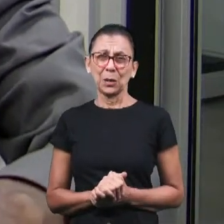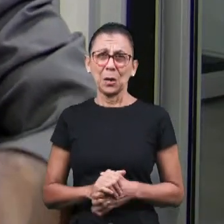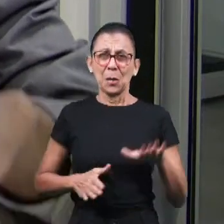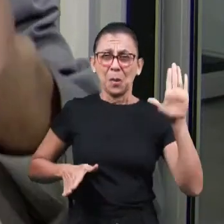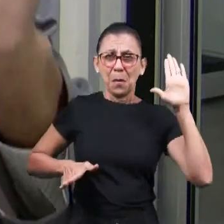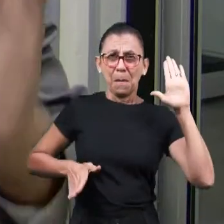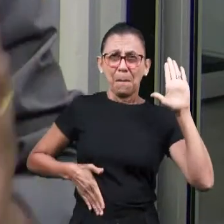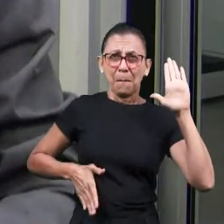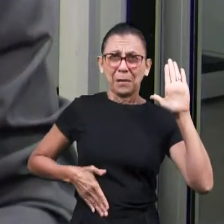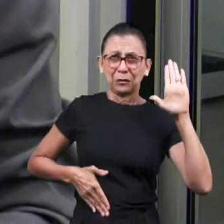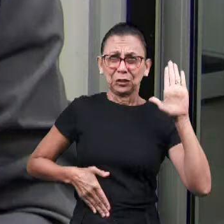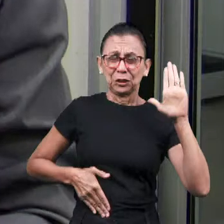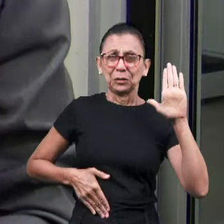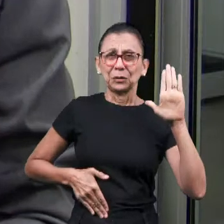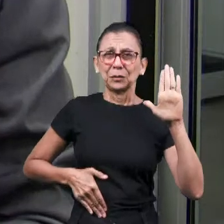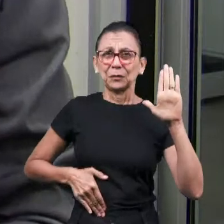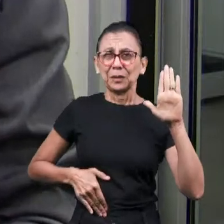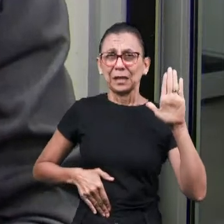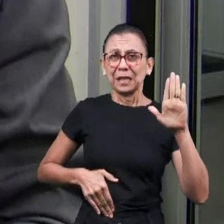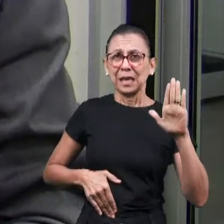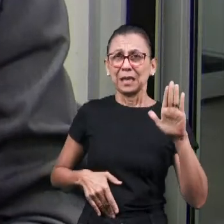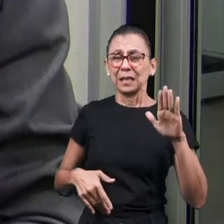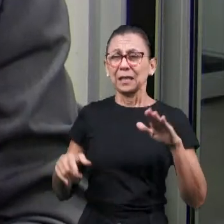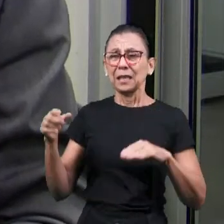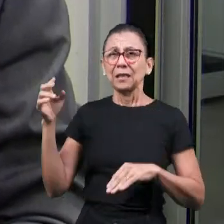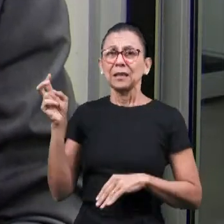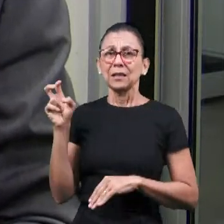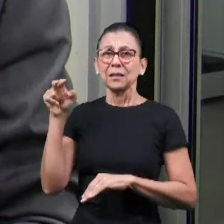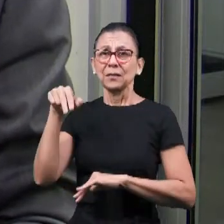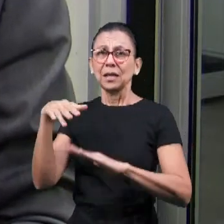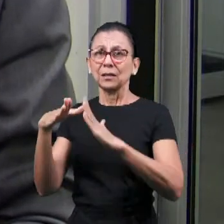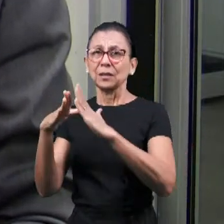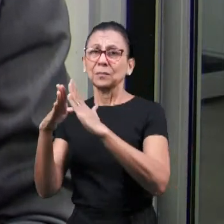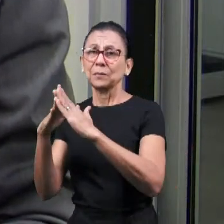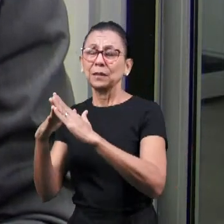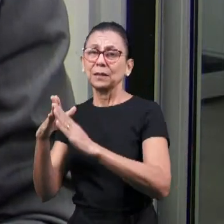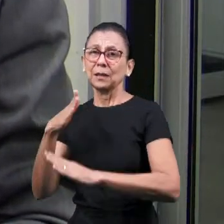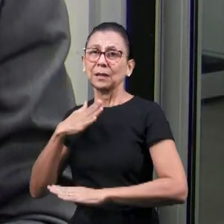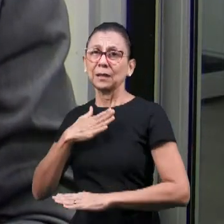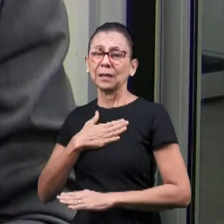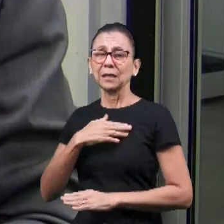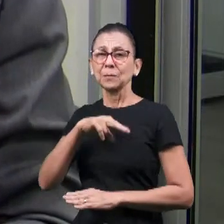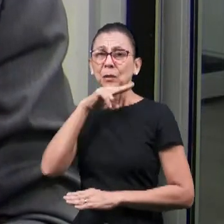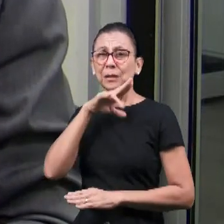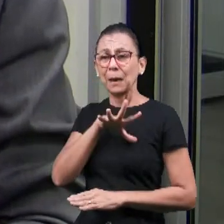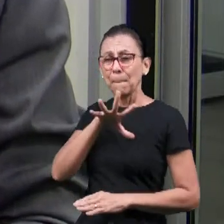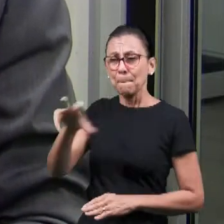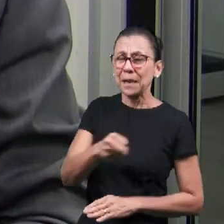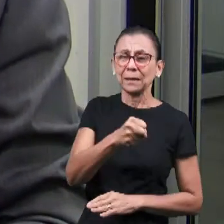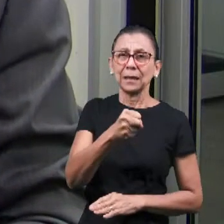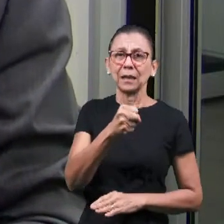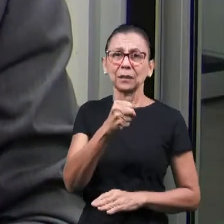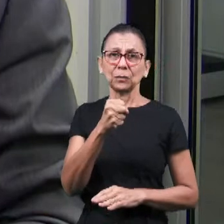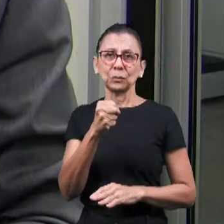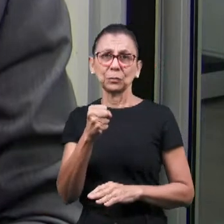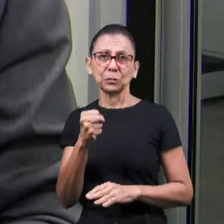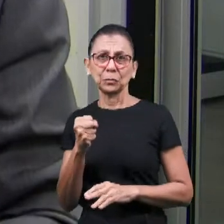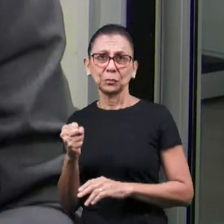negócio de tribunal que eles têm, né? Sim. E ela falou assim: eu queria que o senhor orasse por ele. E eu falei: irmã, eu vou orar pela